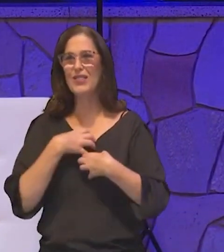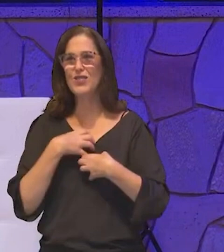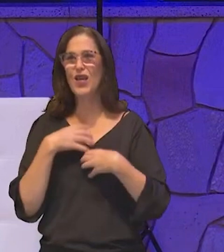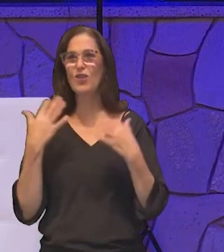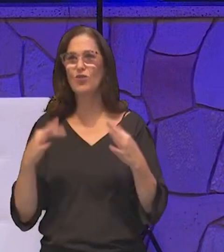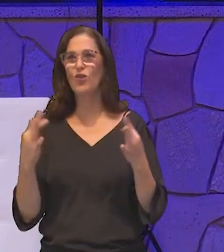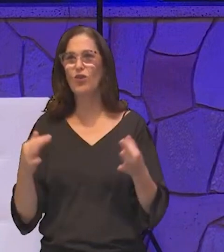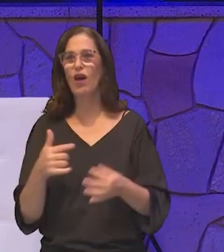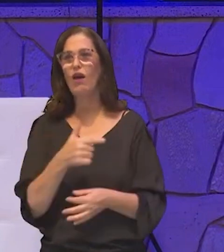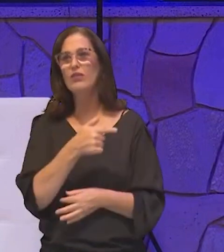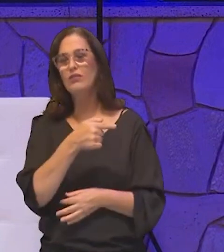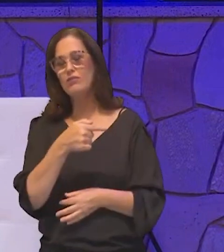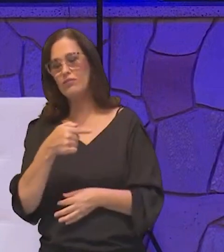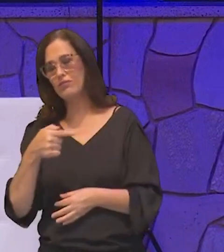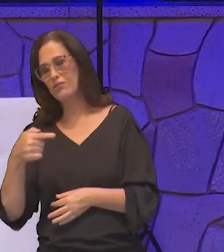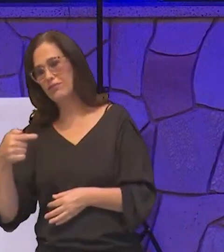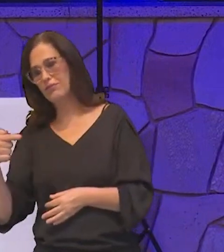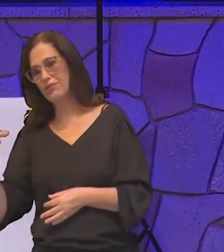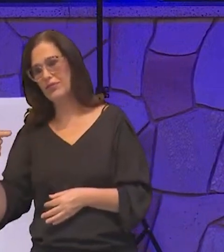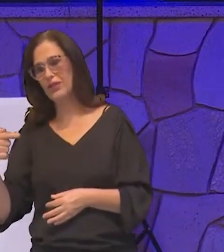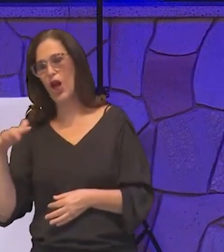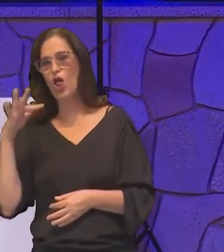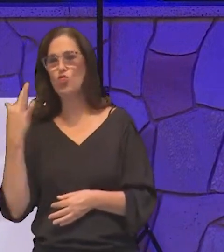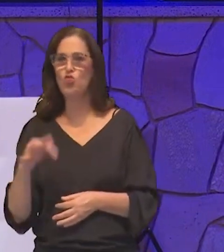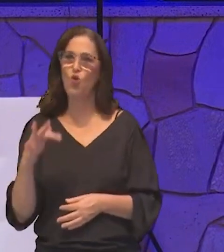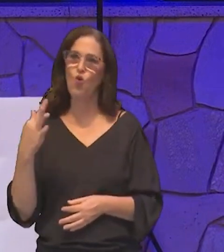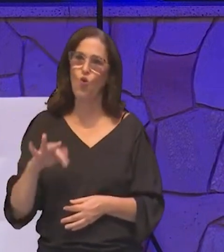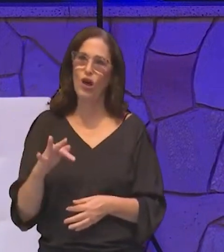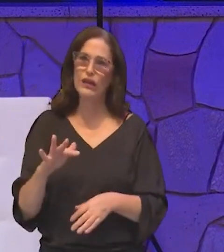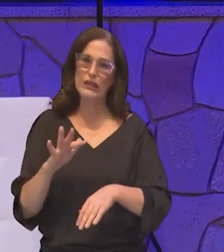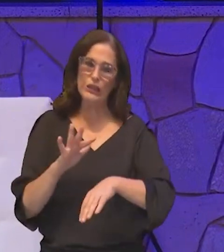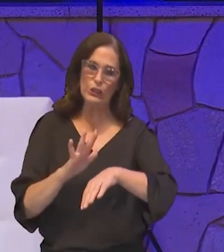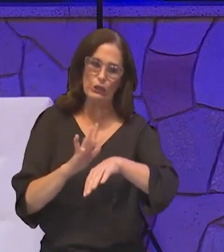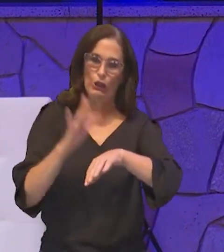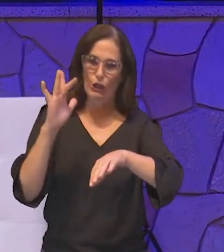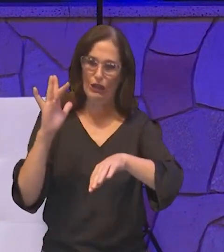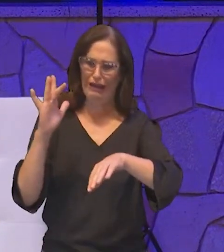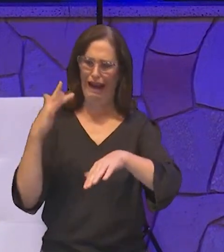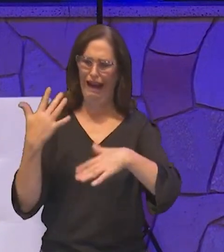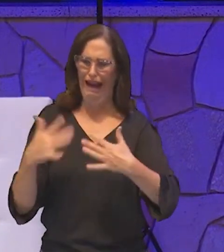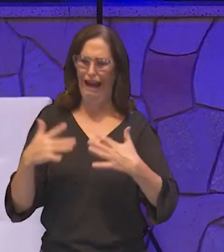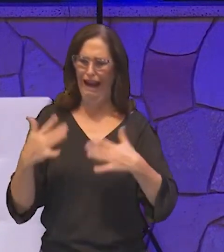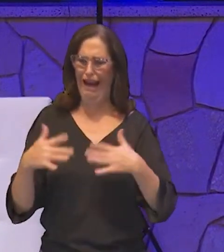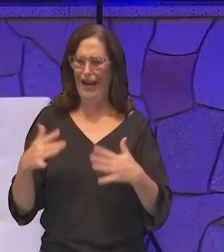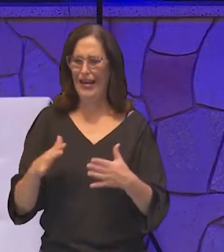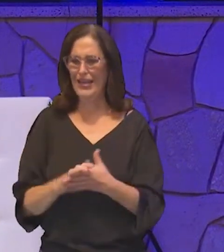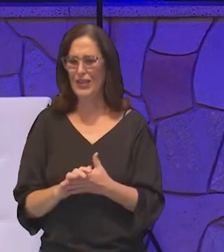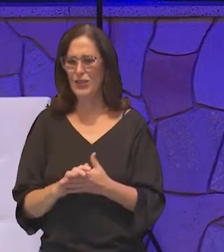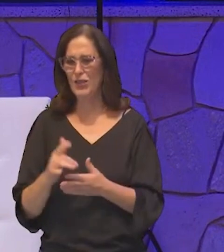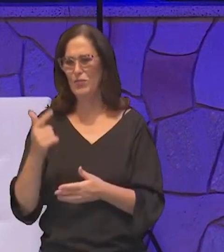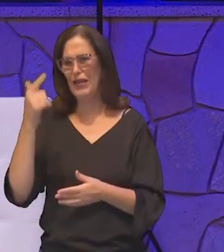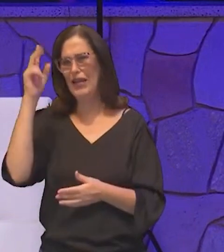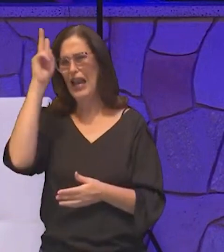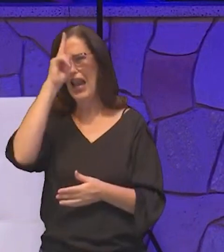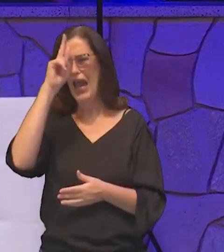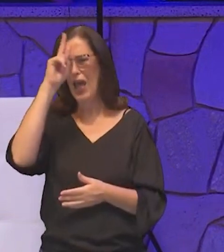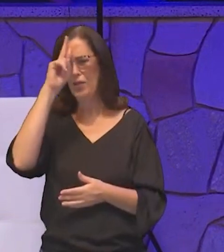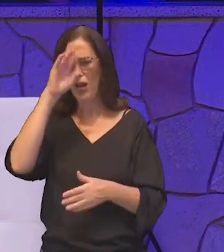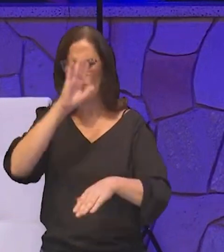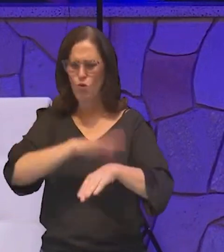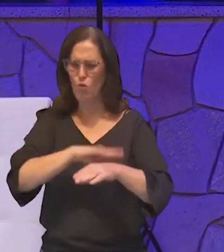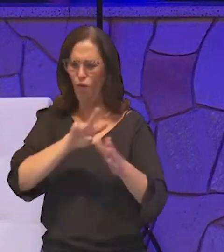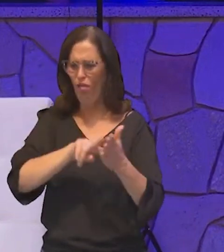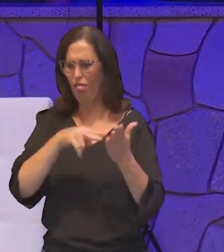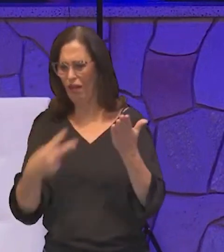por uma semana inteira, ficava doendo, e toda vez que algo encostava na ferida, parece que você se lembrava daquele